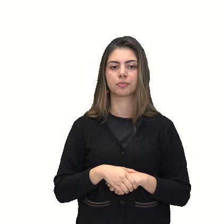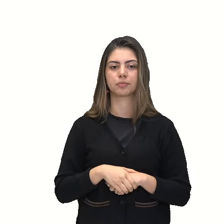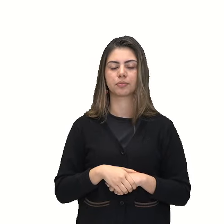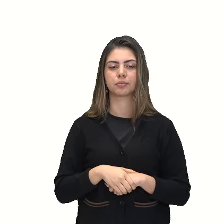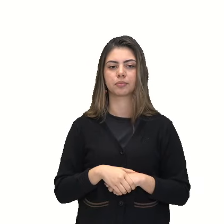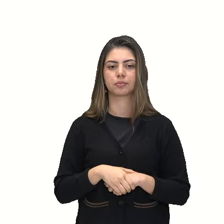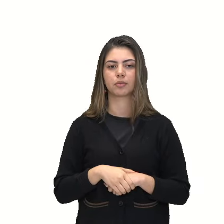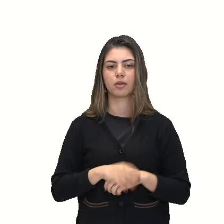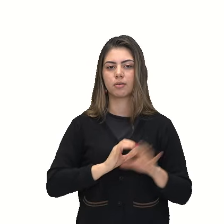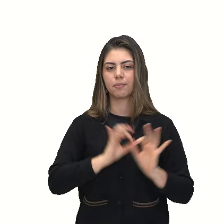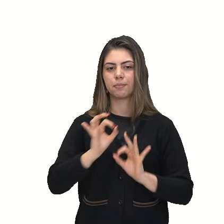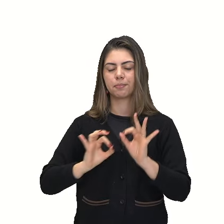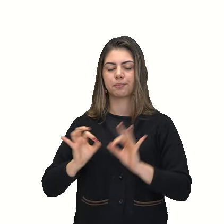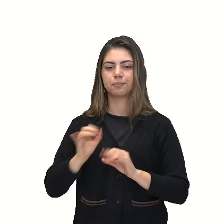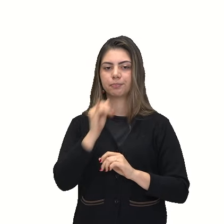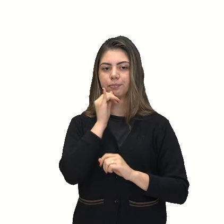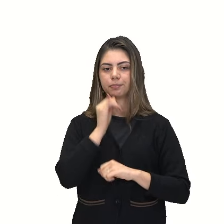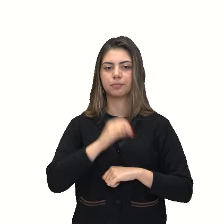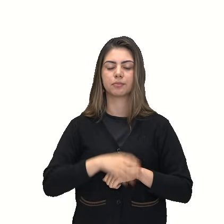O